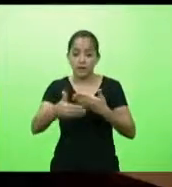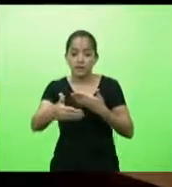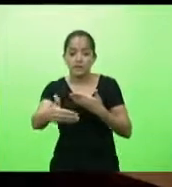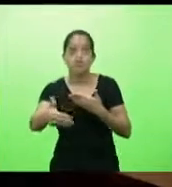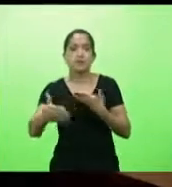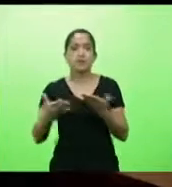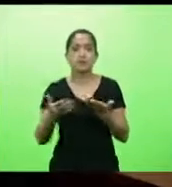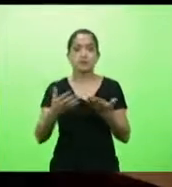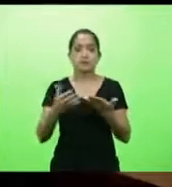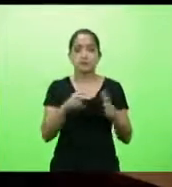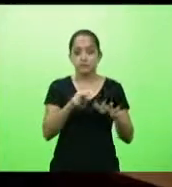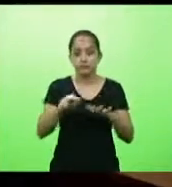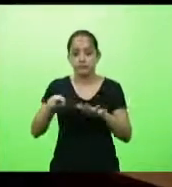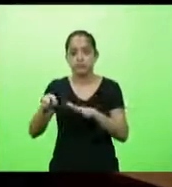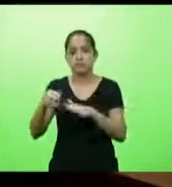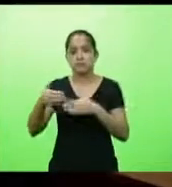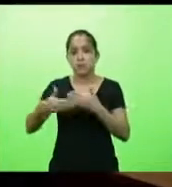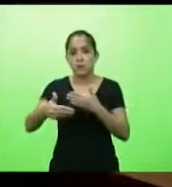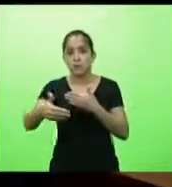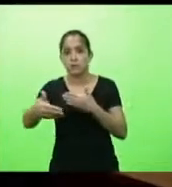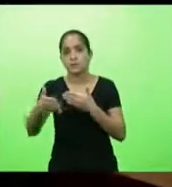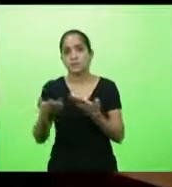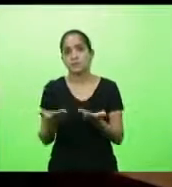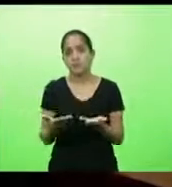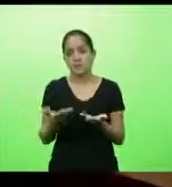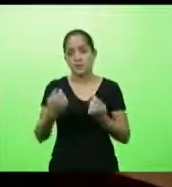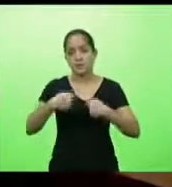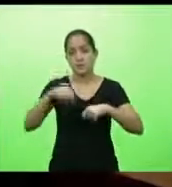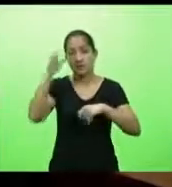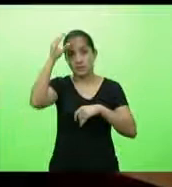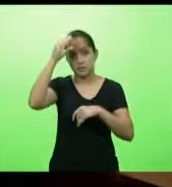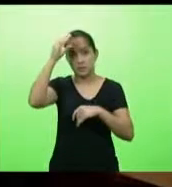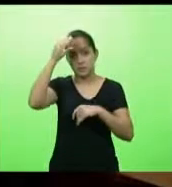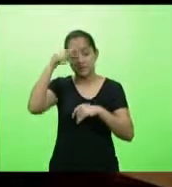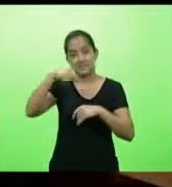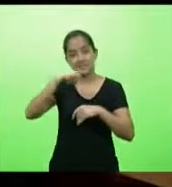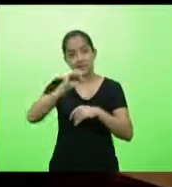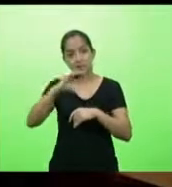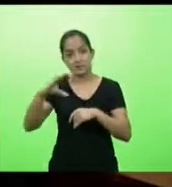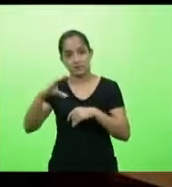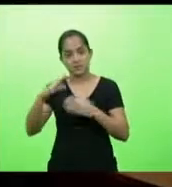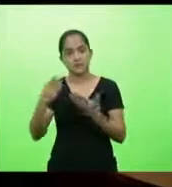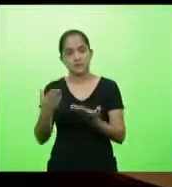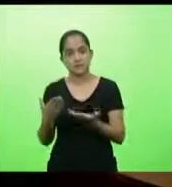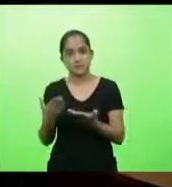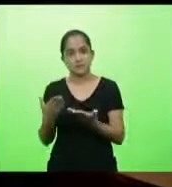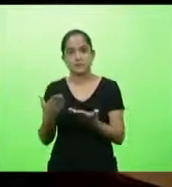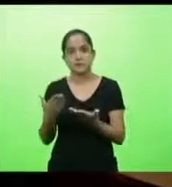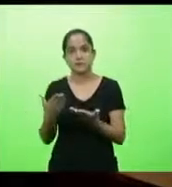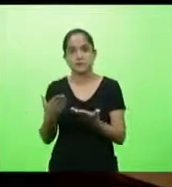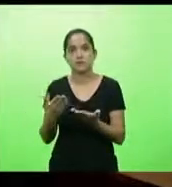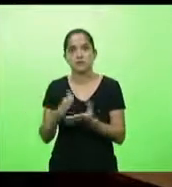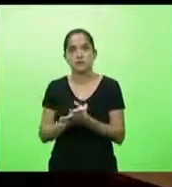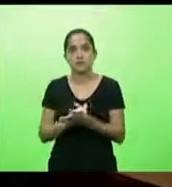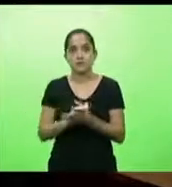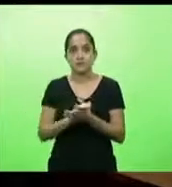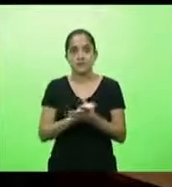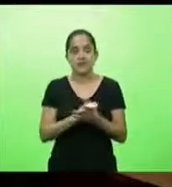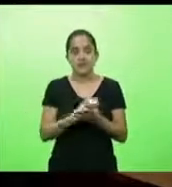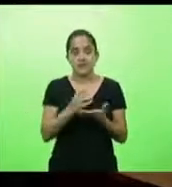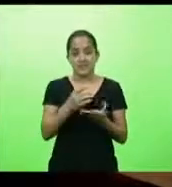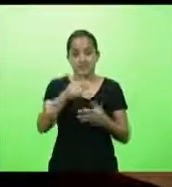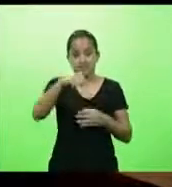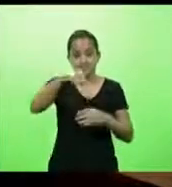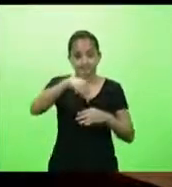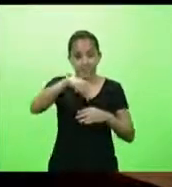próximas semanas nós temos que ter consciência aqui em Santa Catarina que o epicentro